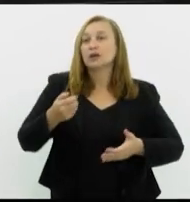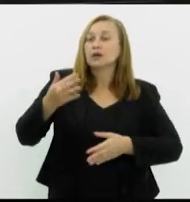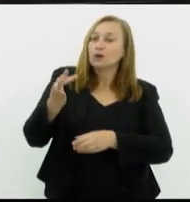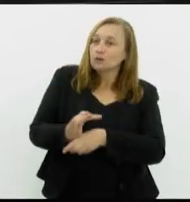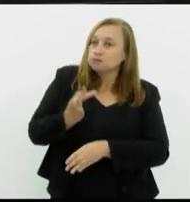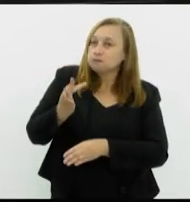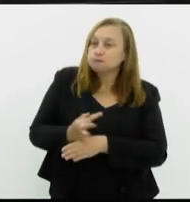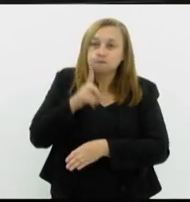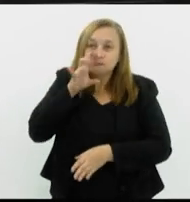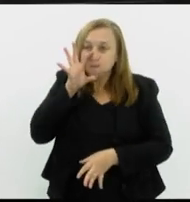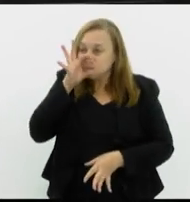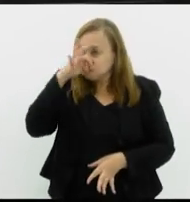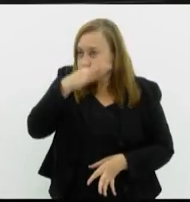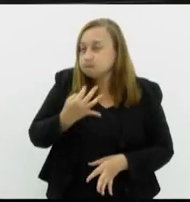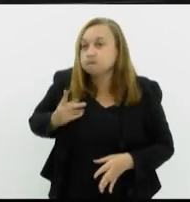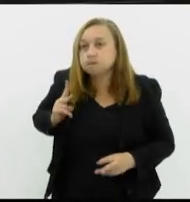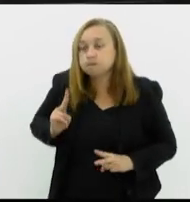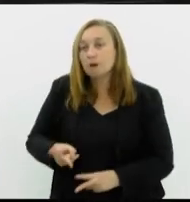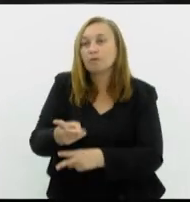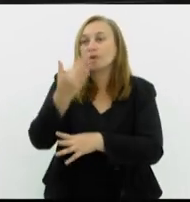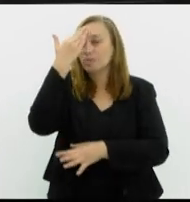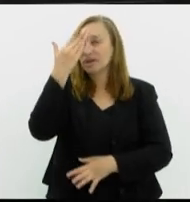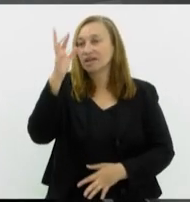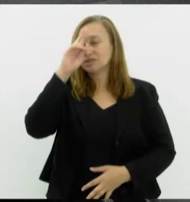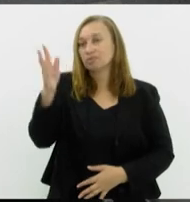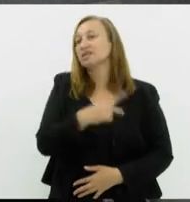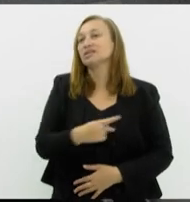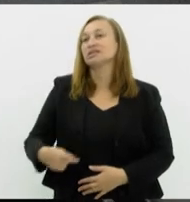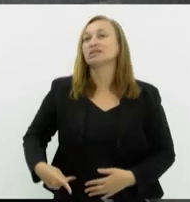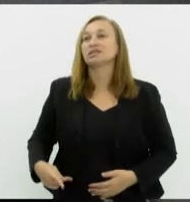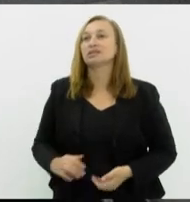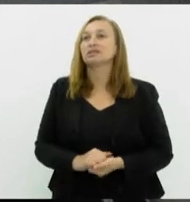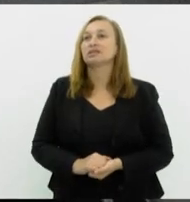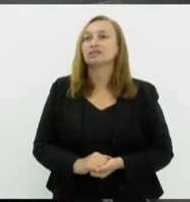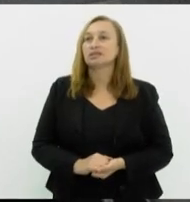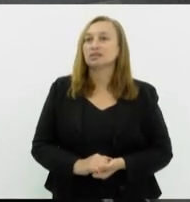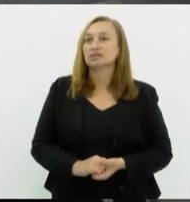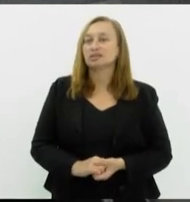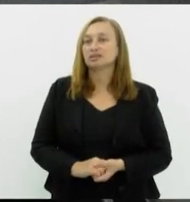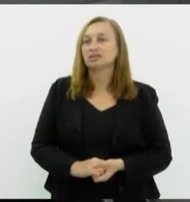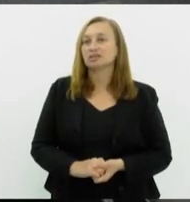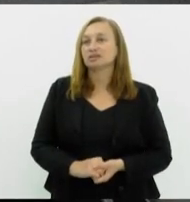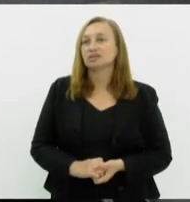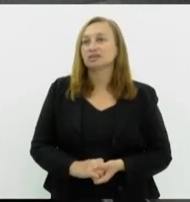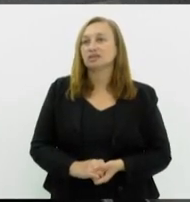Resistir sempre. Muito obrigado, senhor presidente.